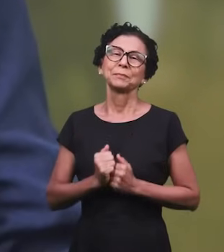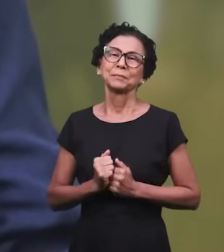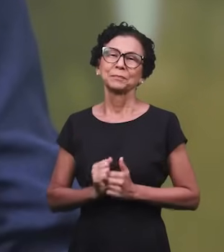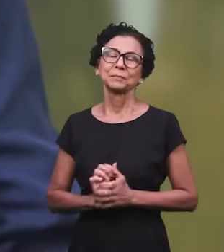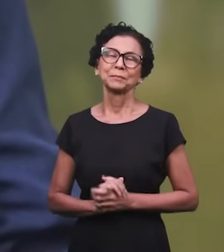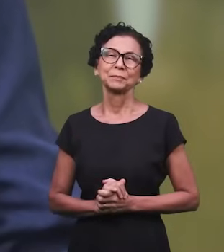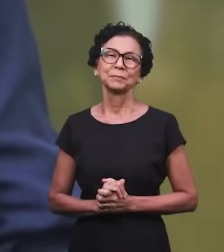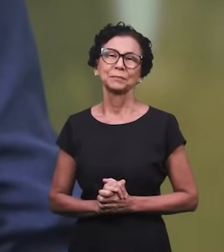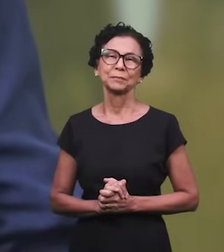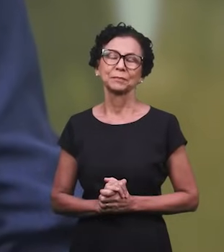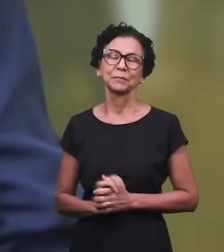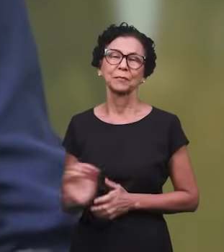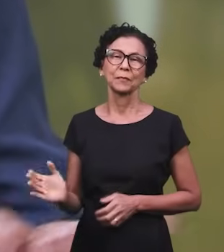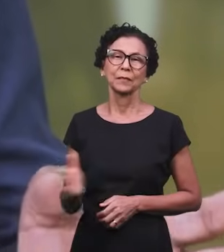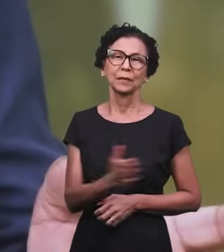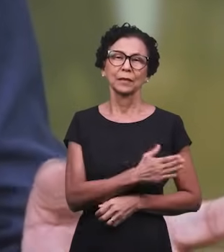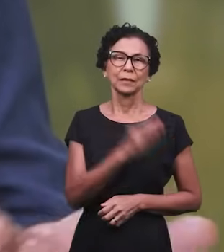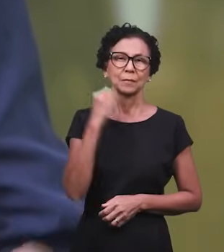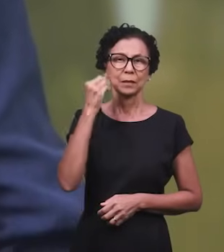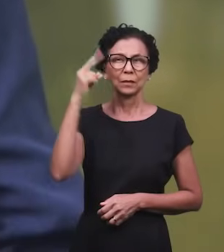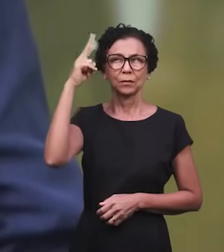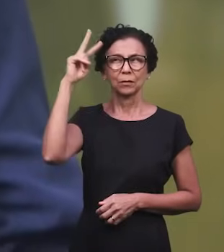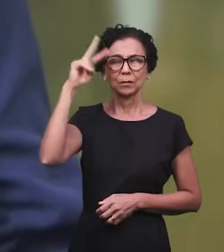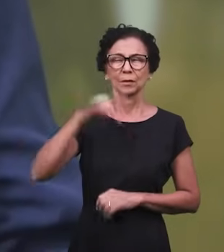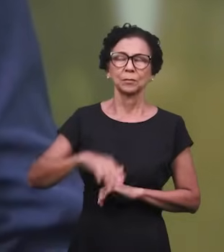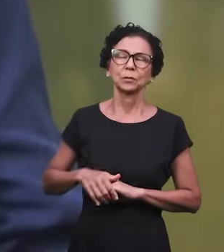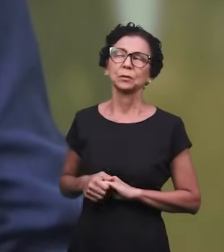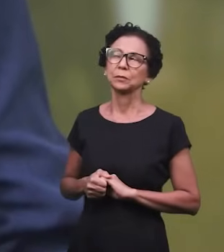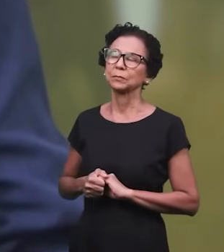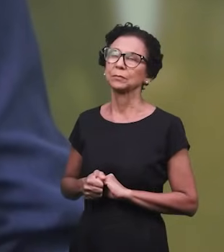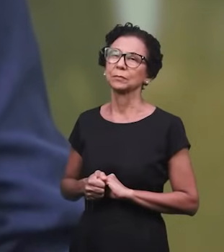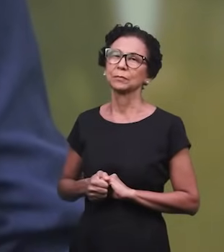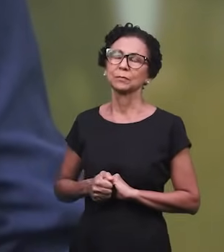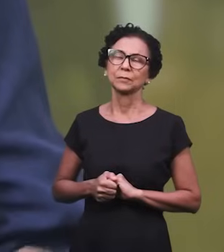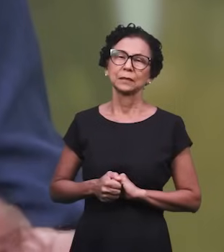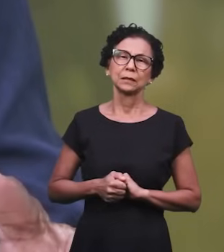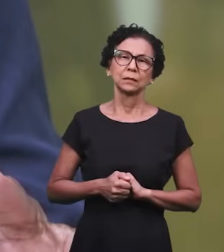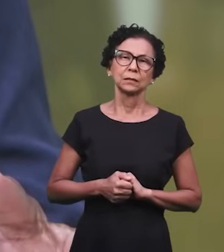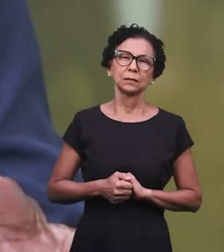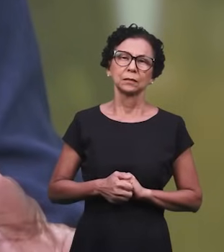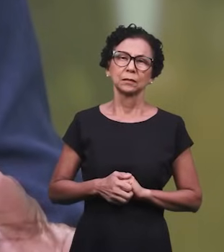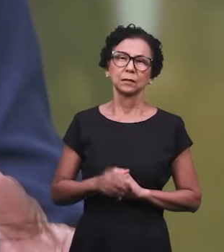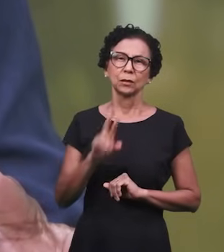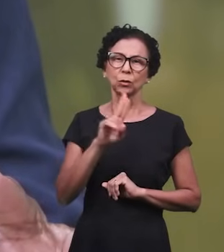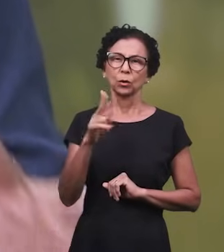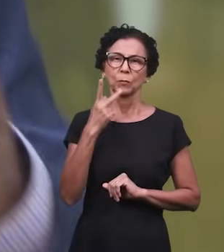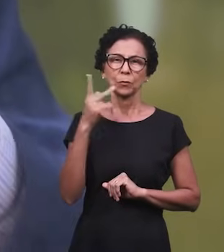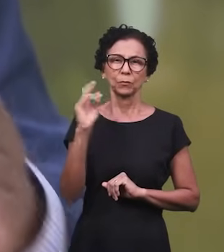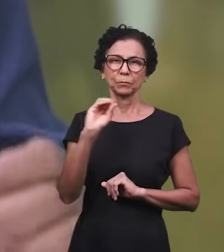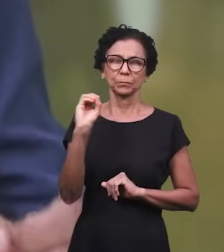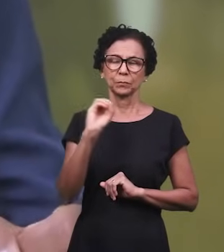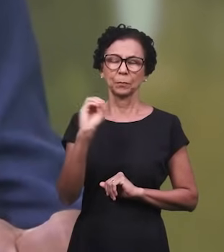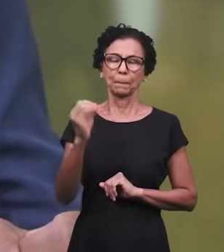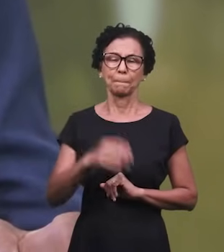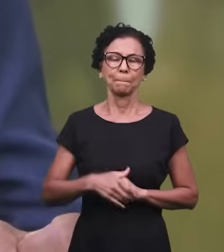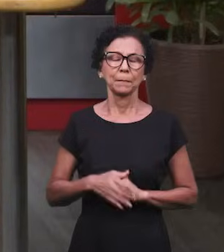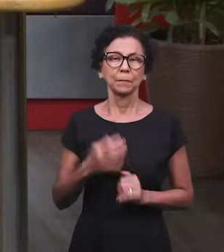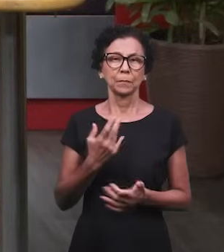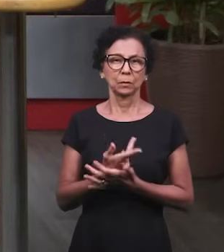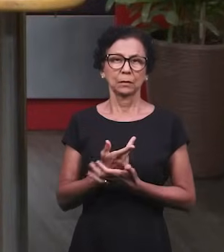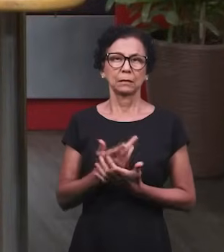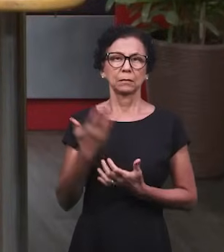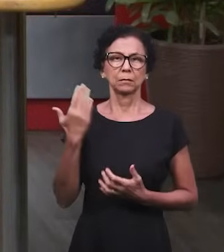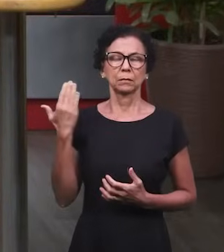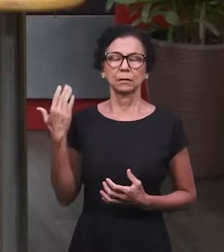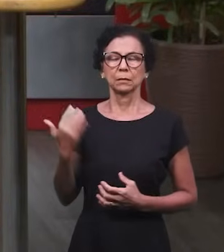aí do do irmão nosso que não vou falar o nome Tod mundo conhece ele aí uhum mas eh uma vez aconteceu um fato